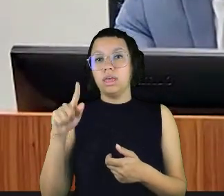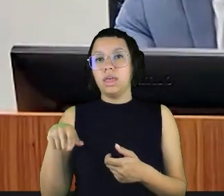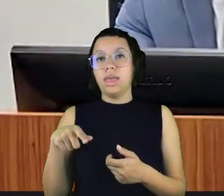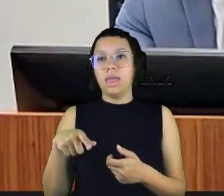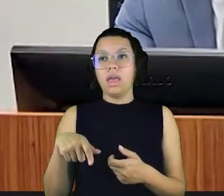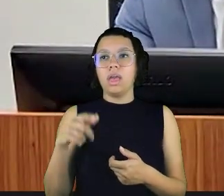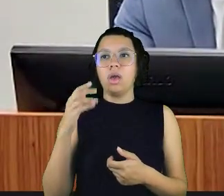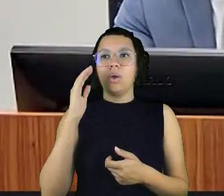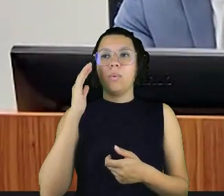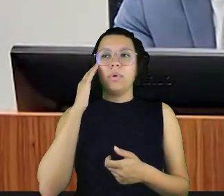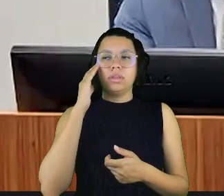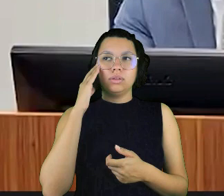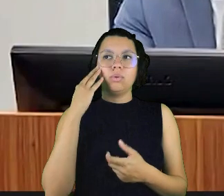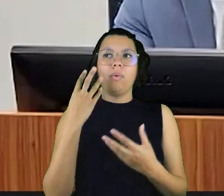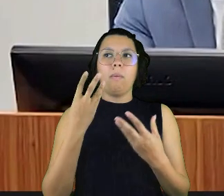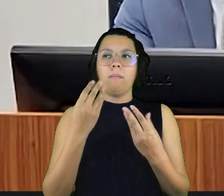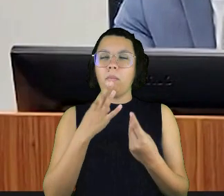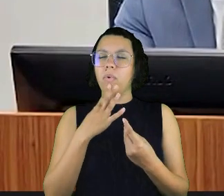tem, de fato,